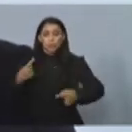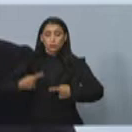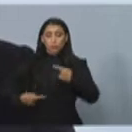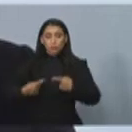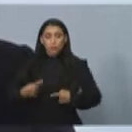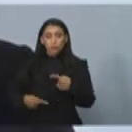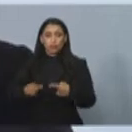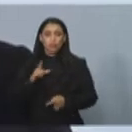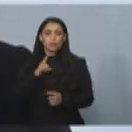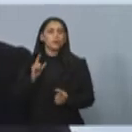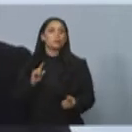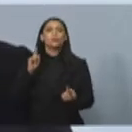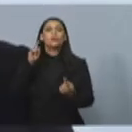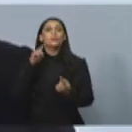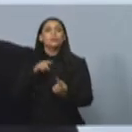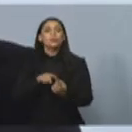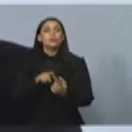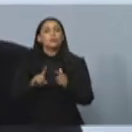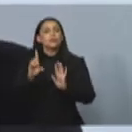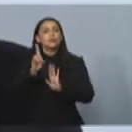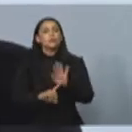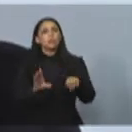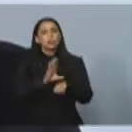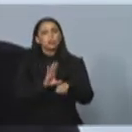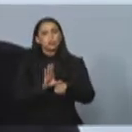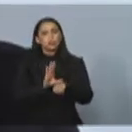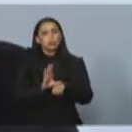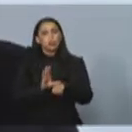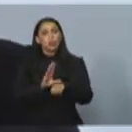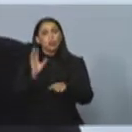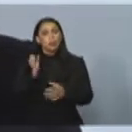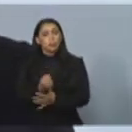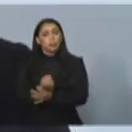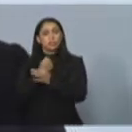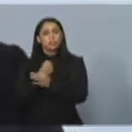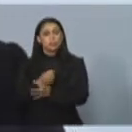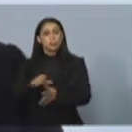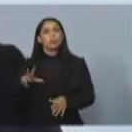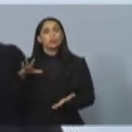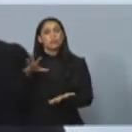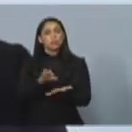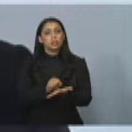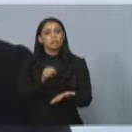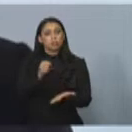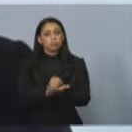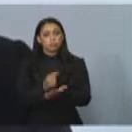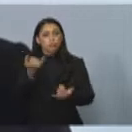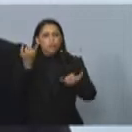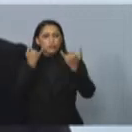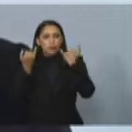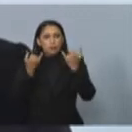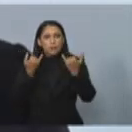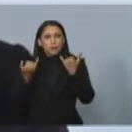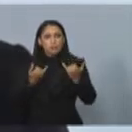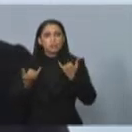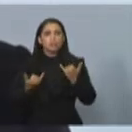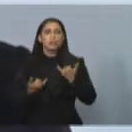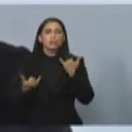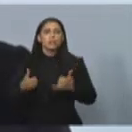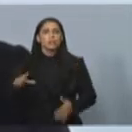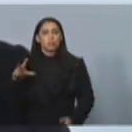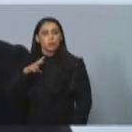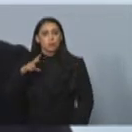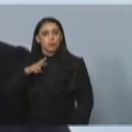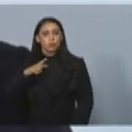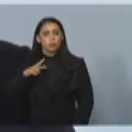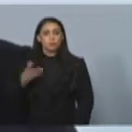afeta a dimensão objetiva do direito constitucional à proteção de dados pessoais. O problema está no procedimento e no modo como o decreto